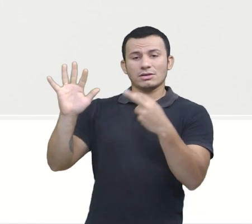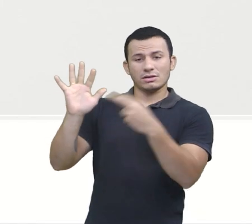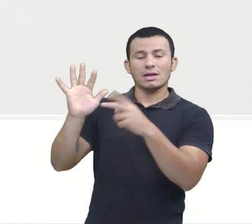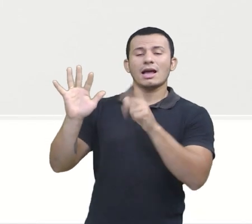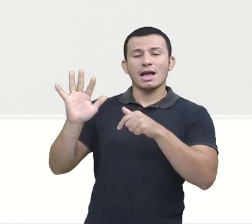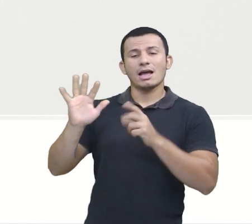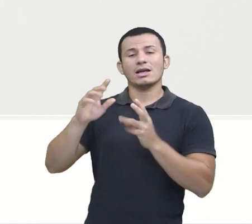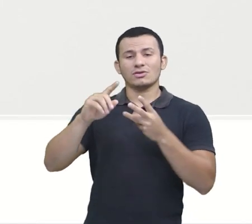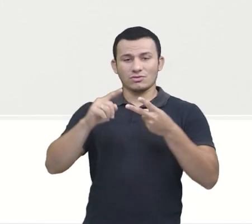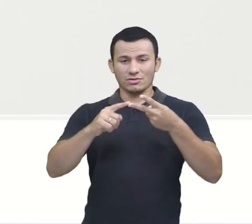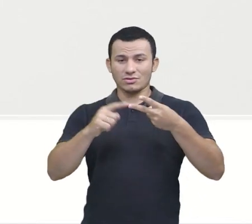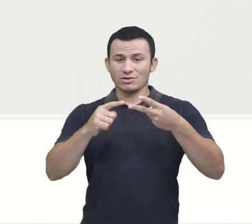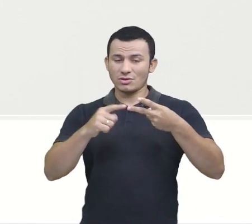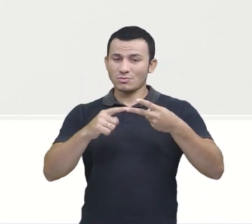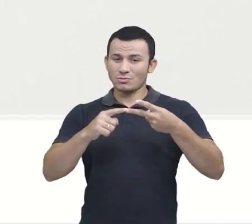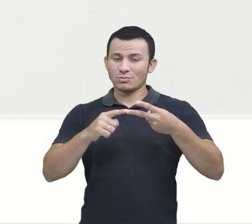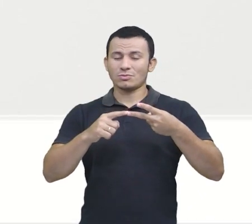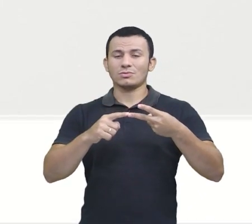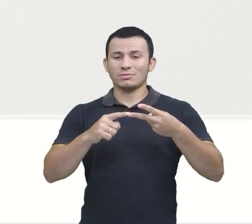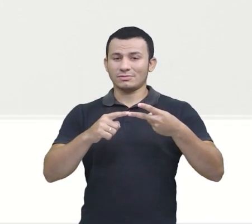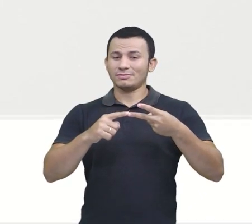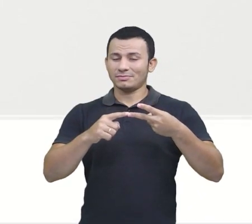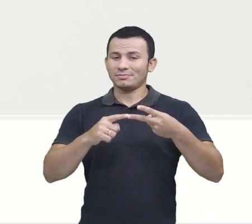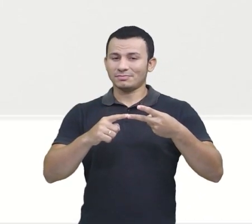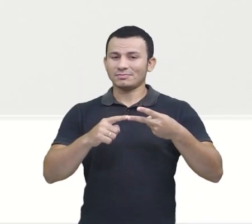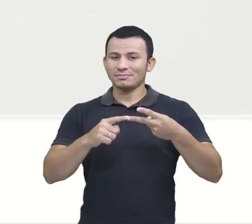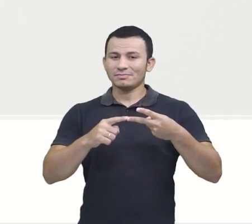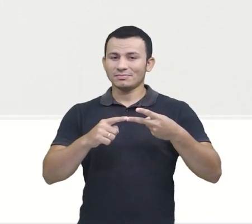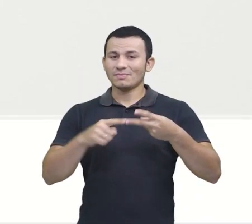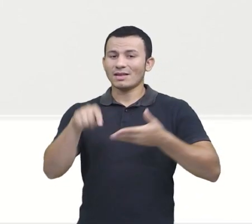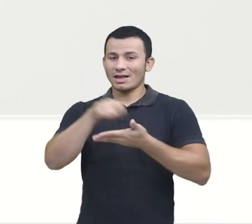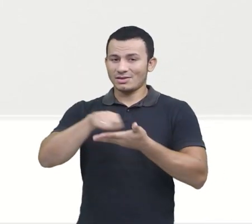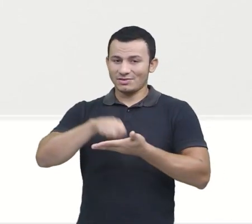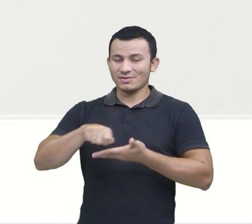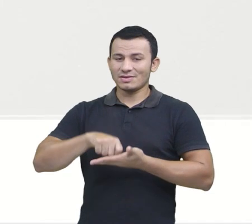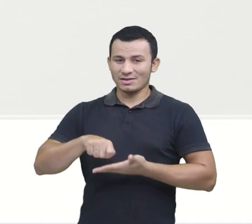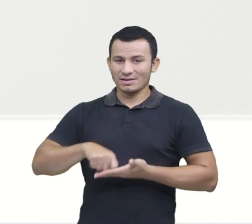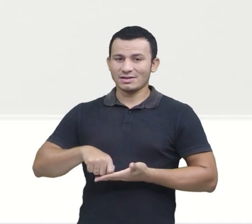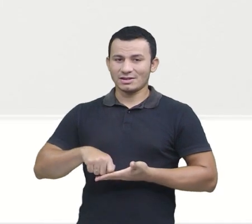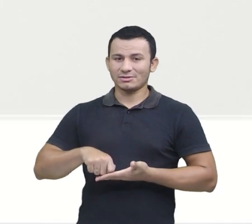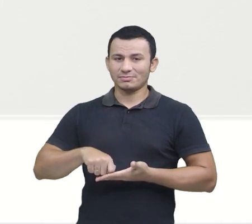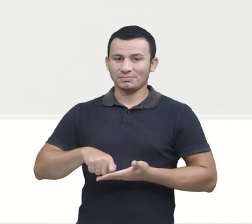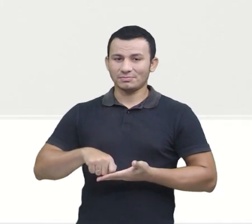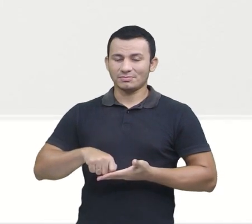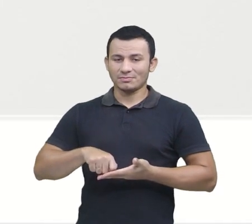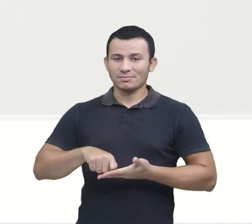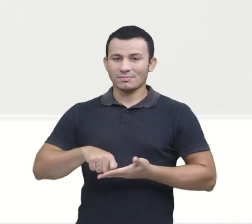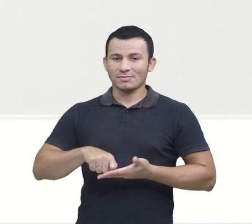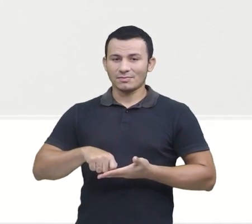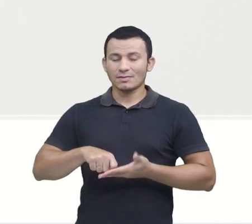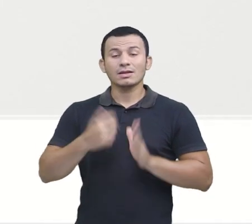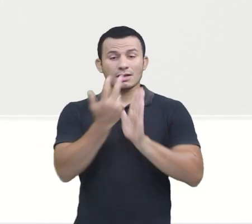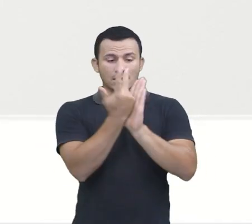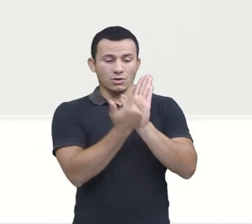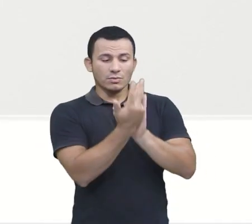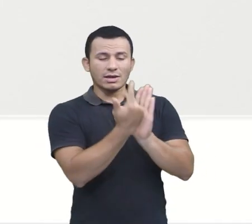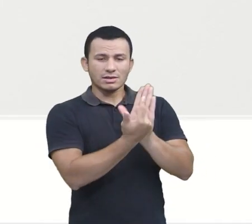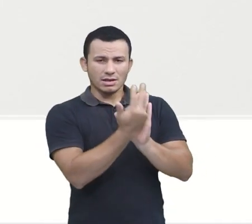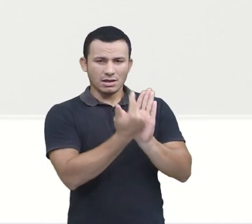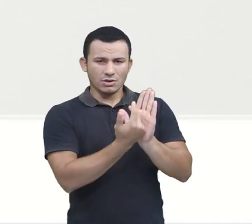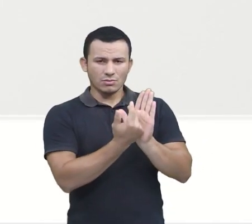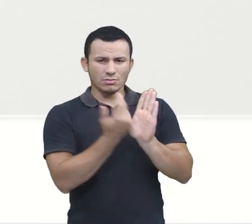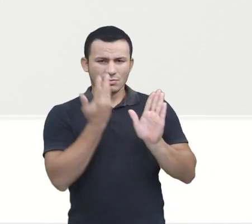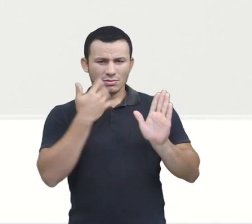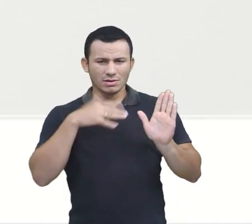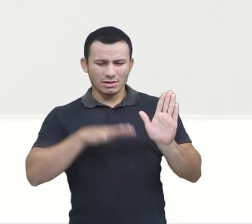É a linguagem verbal escrita, aqui novamente, ó. E a imagem, essa imagem aqui, ela é